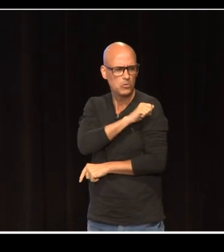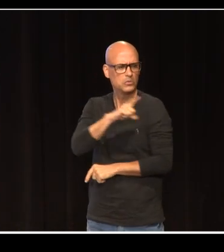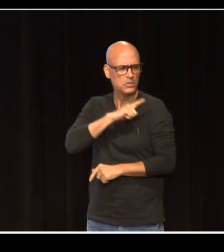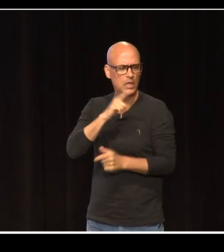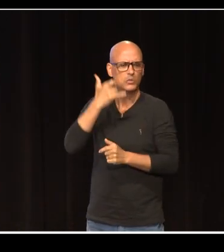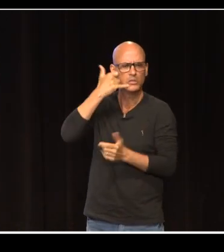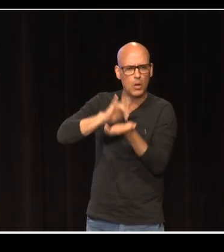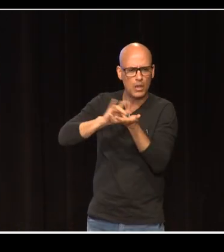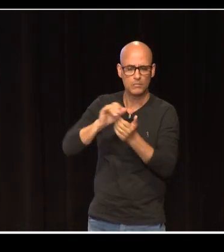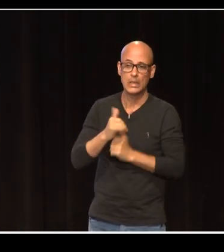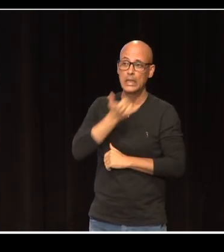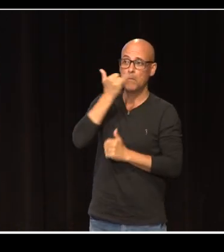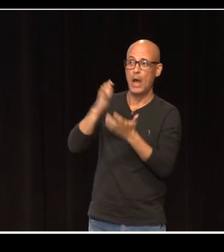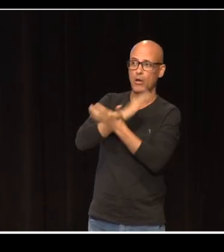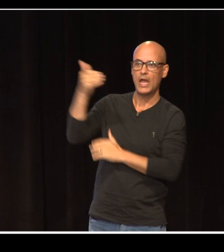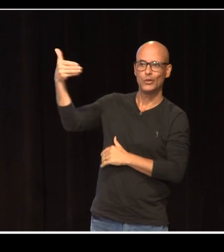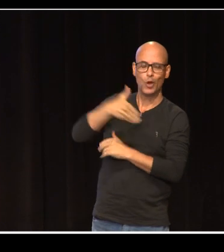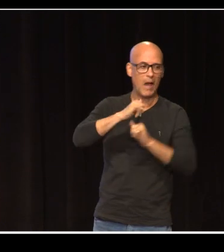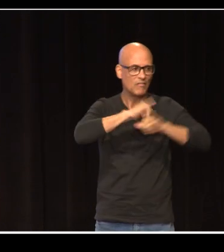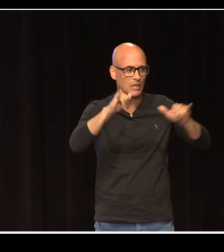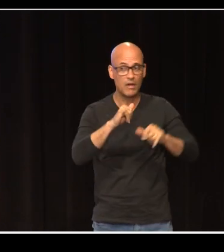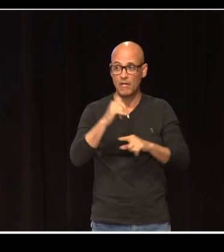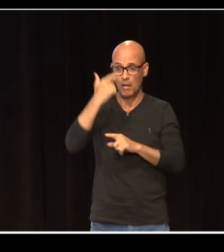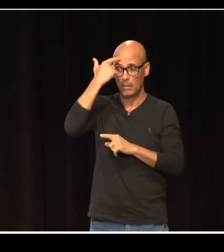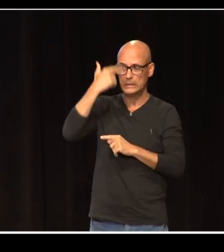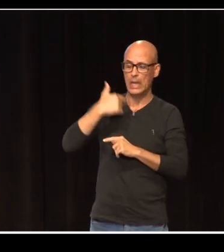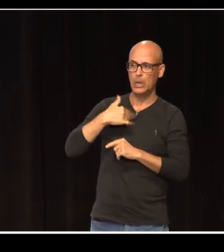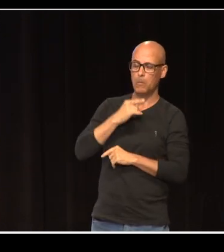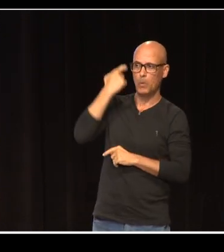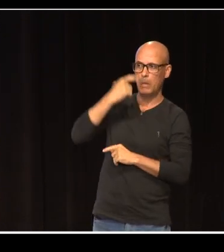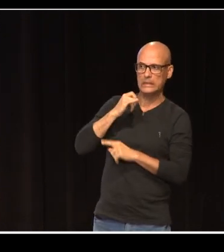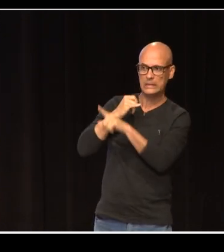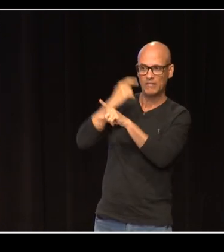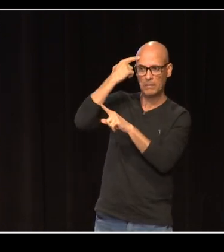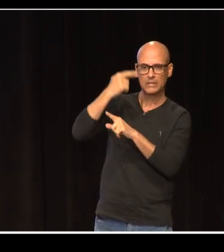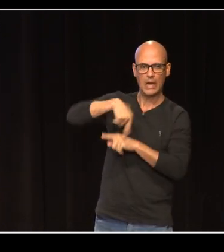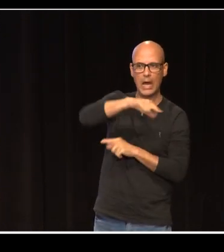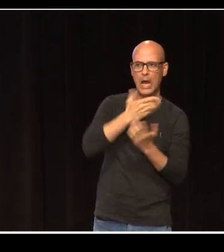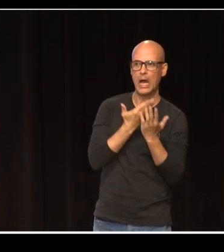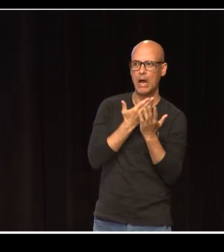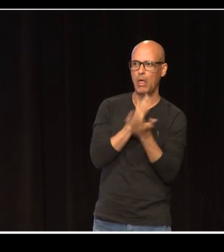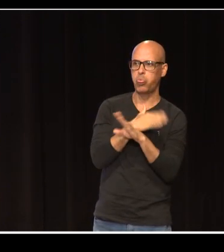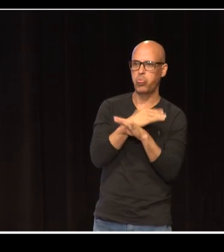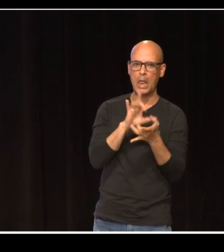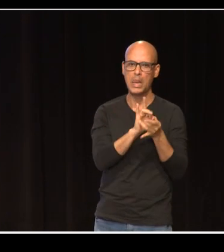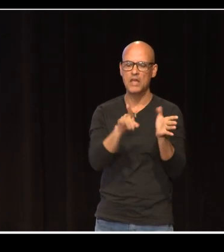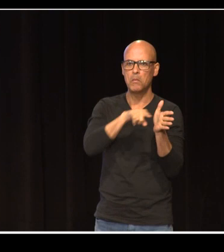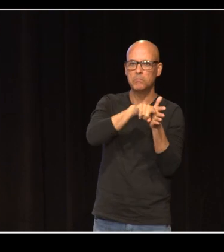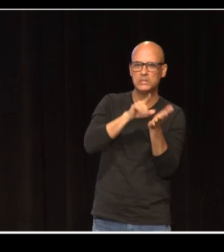chegou alguém para dar um recado. Eu pensei assim, pô, vão achar que minha aula é uma zona, né? Minha prova é uma zona, todo mundo com o celular na mão, né? Mas eles